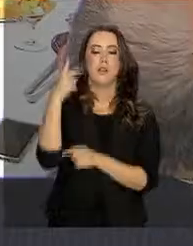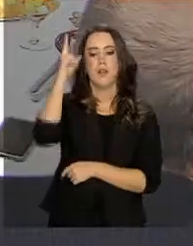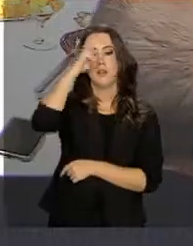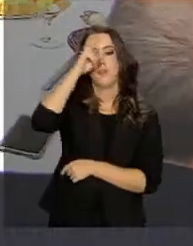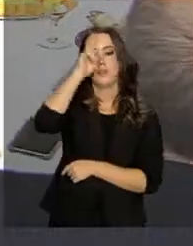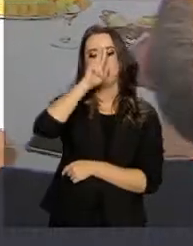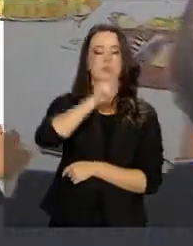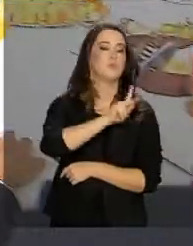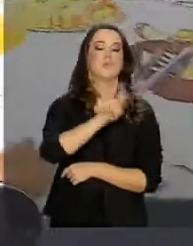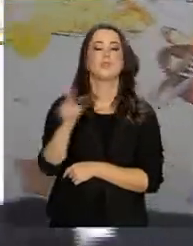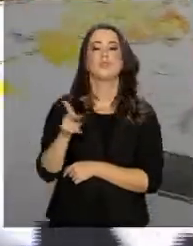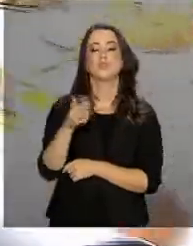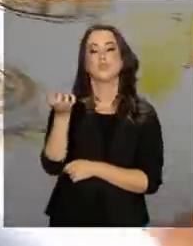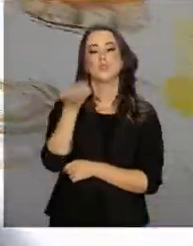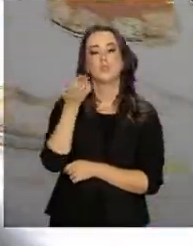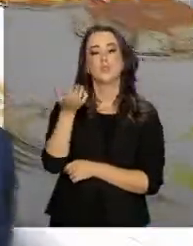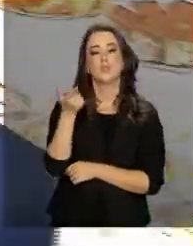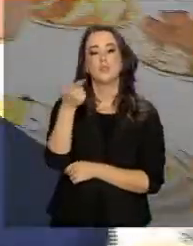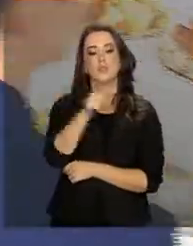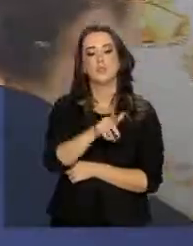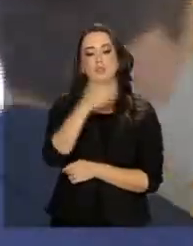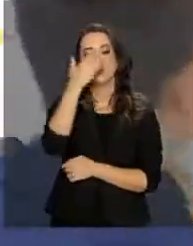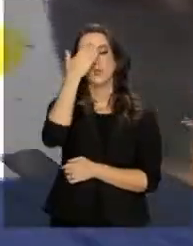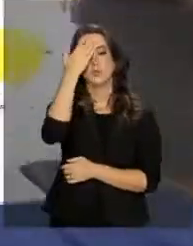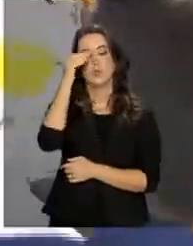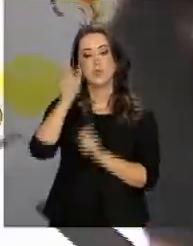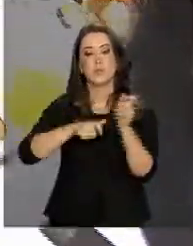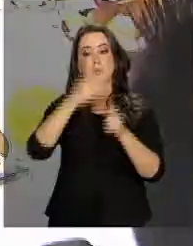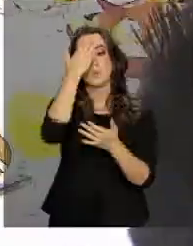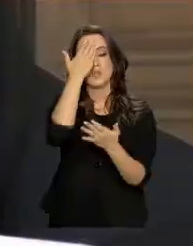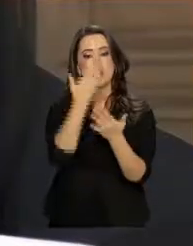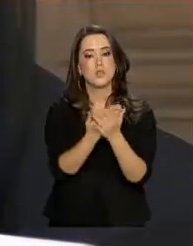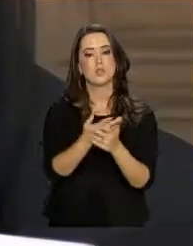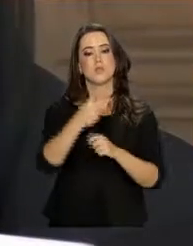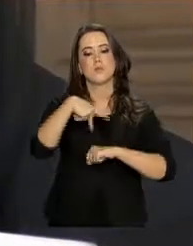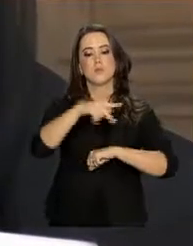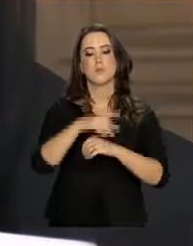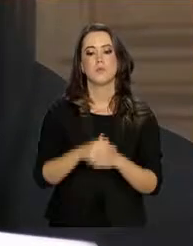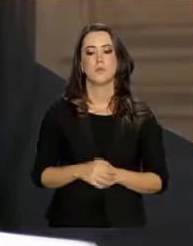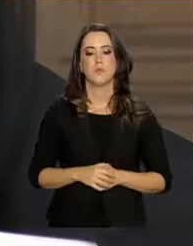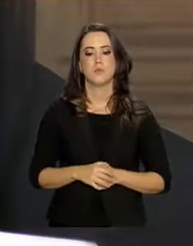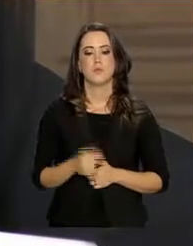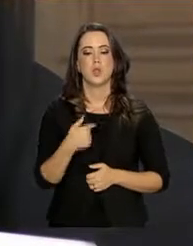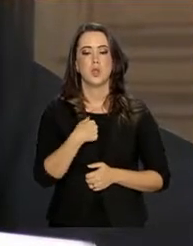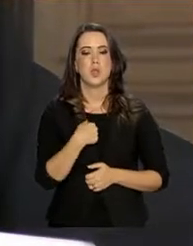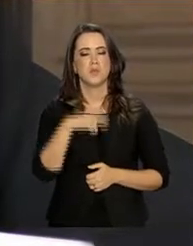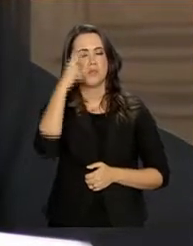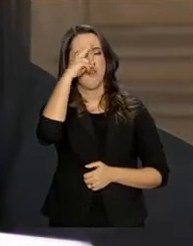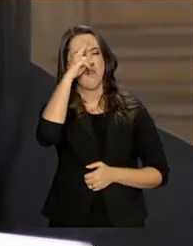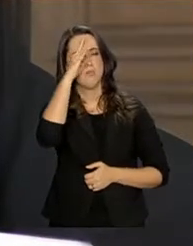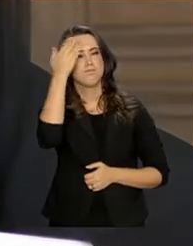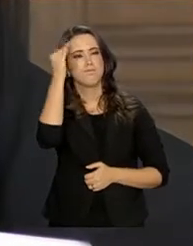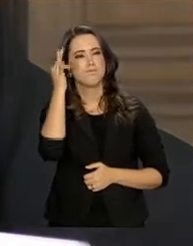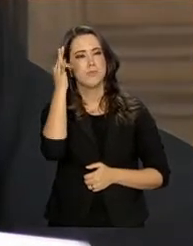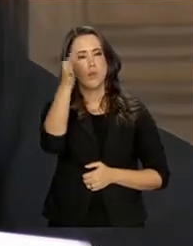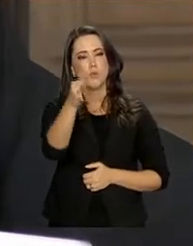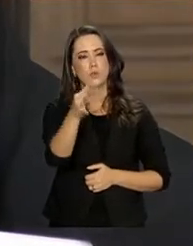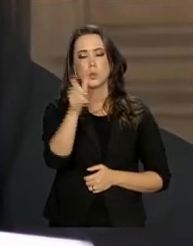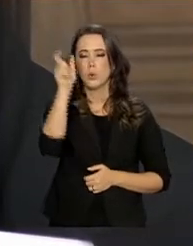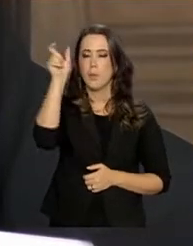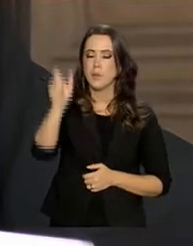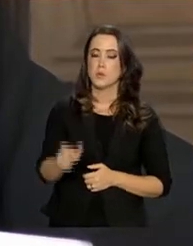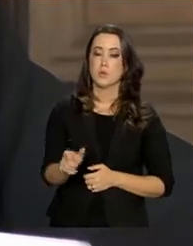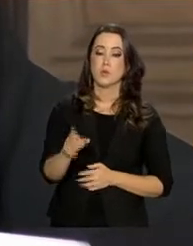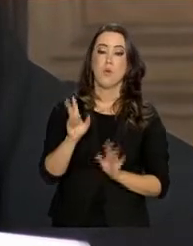como um presidente que tentou retomar a confiança dos brasileiros. Eu acho que eu serei recordado como alguém